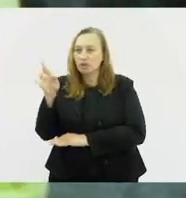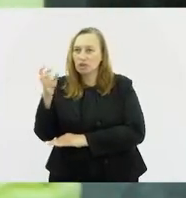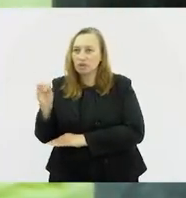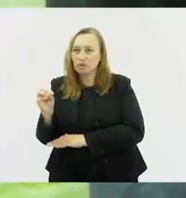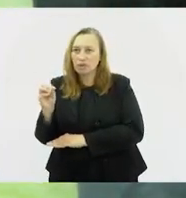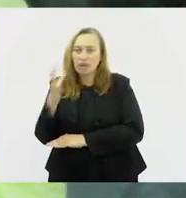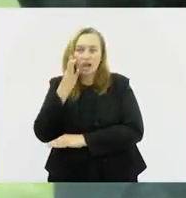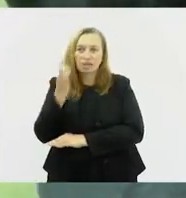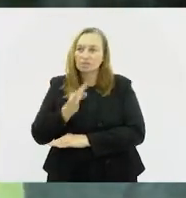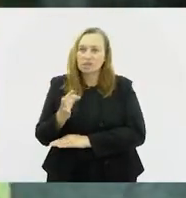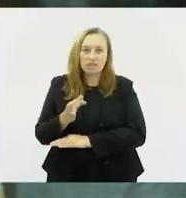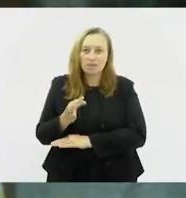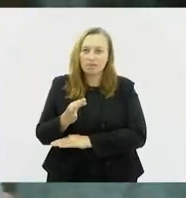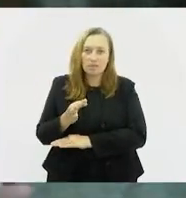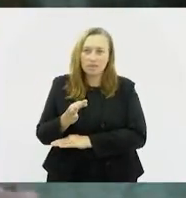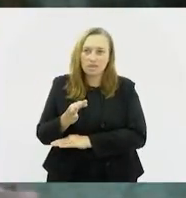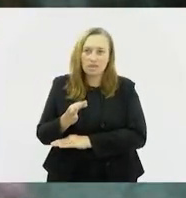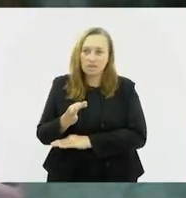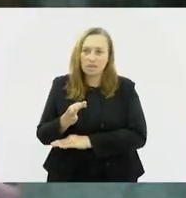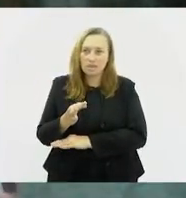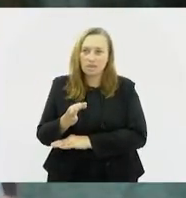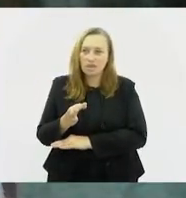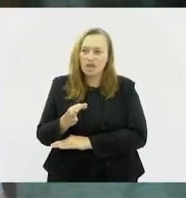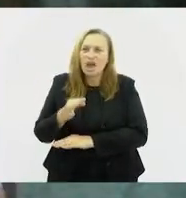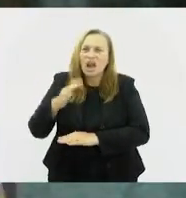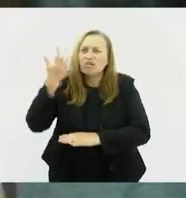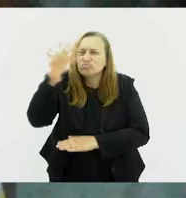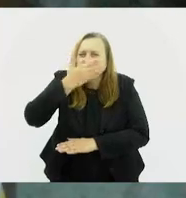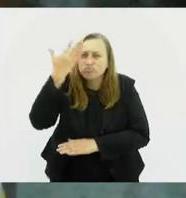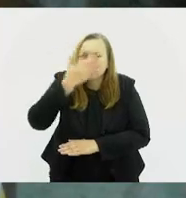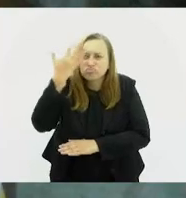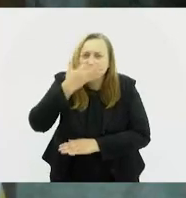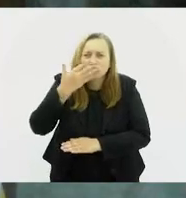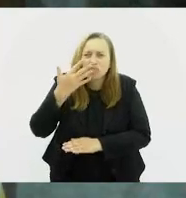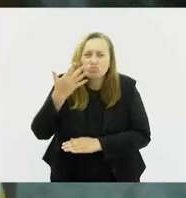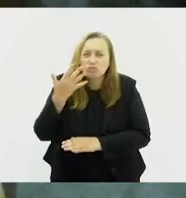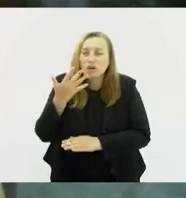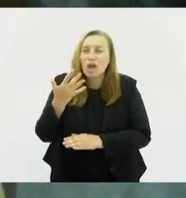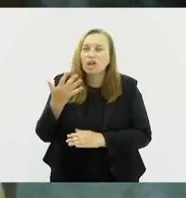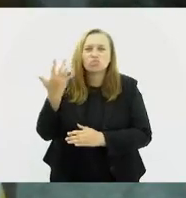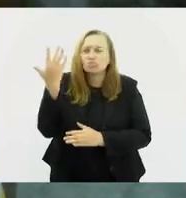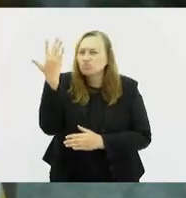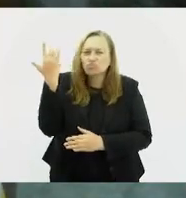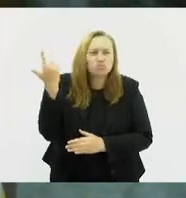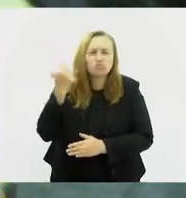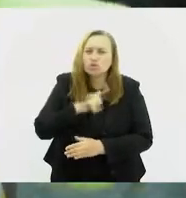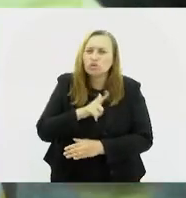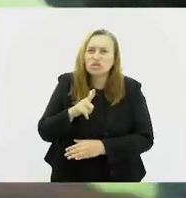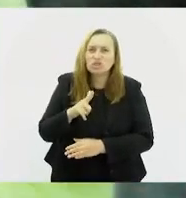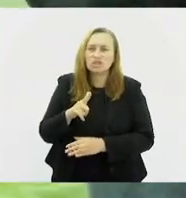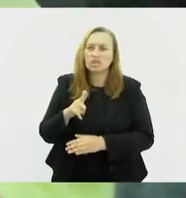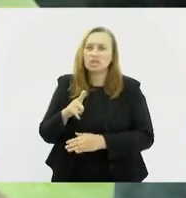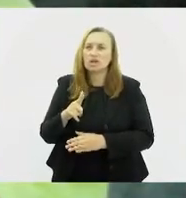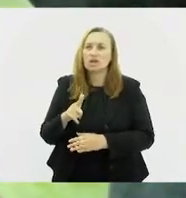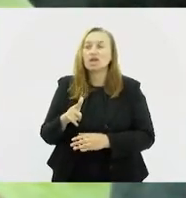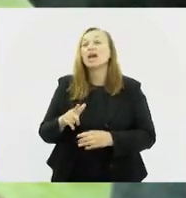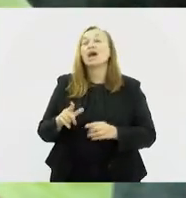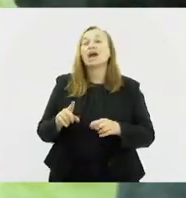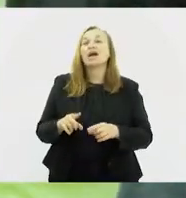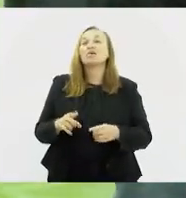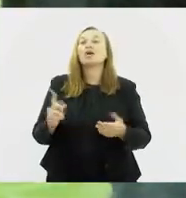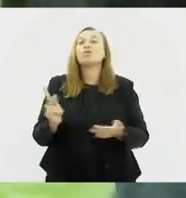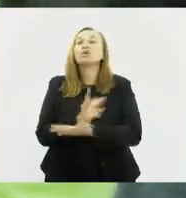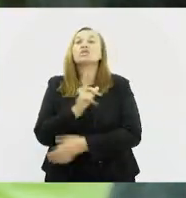que era maresia. Rose, não ficou bom o vidro. E aí ela passou a fazer o quê? Mais do que nós levarmos para a